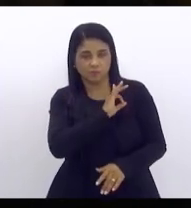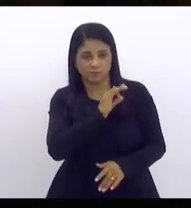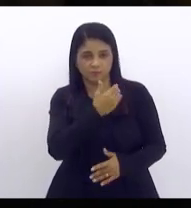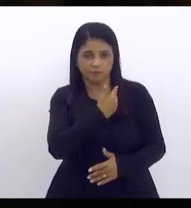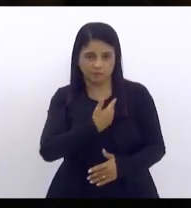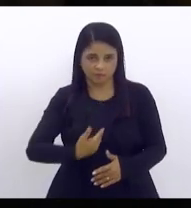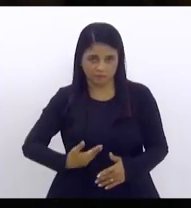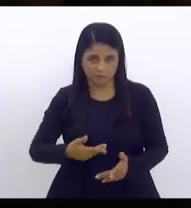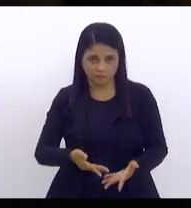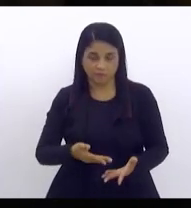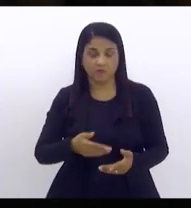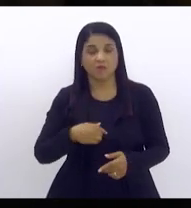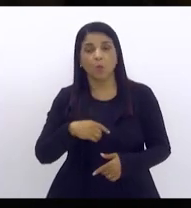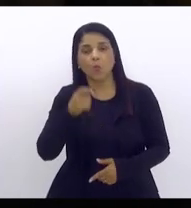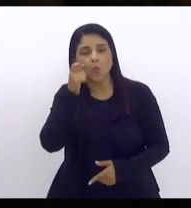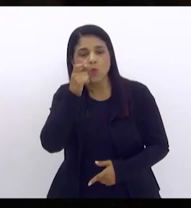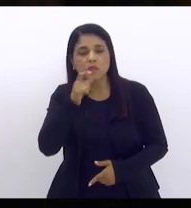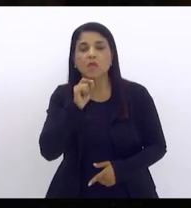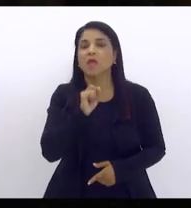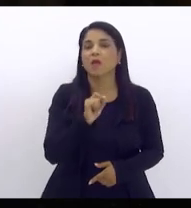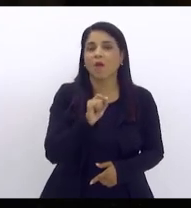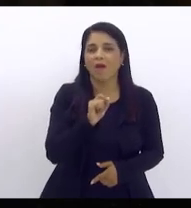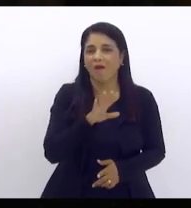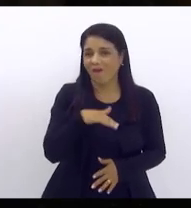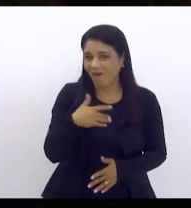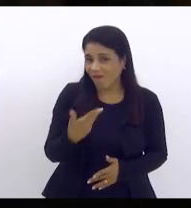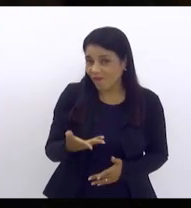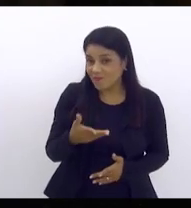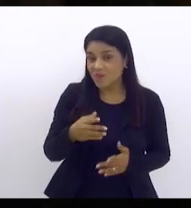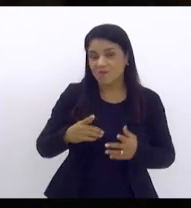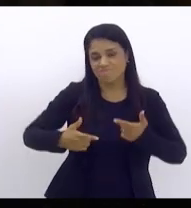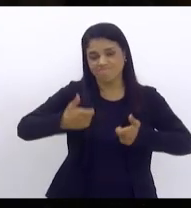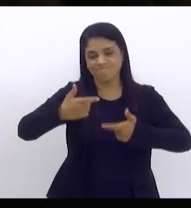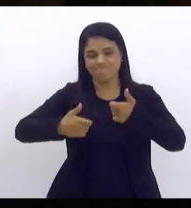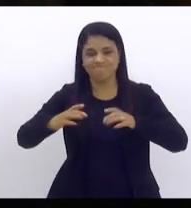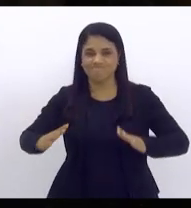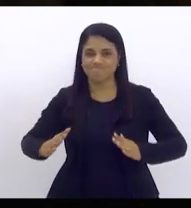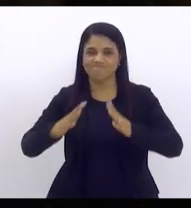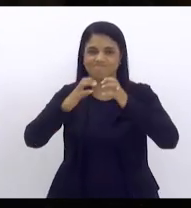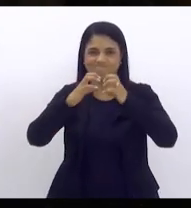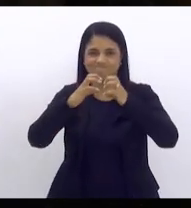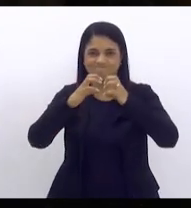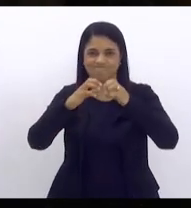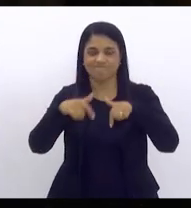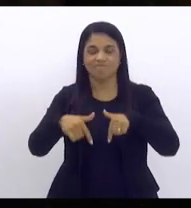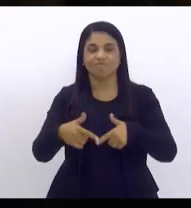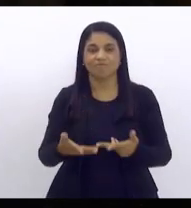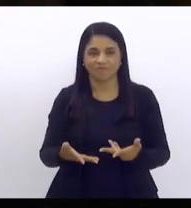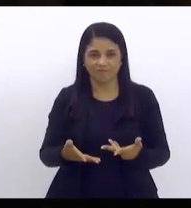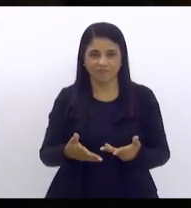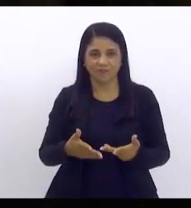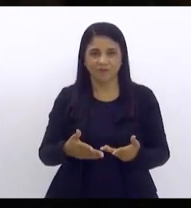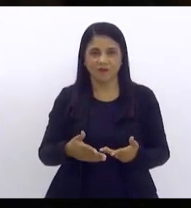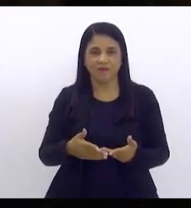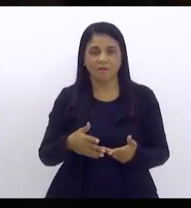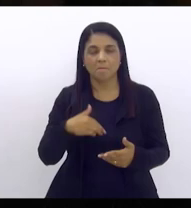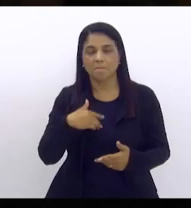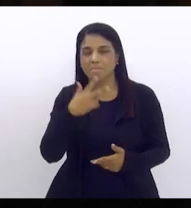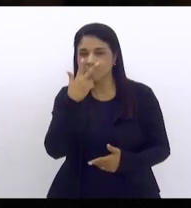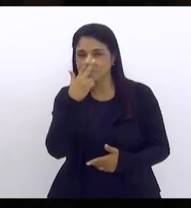usar esses agentes para a política de confronto que a gente já viu, que é chover no molhado, que é